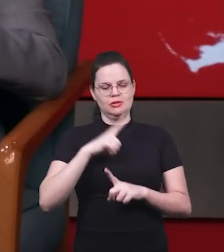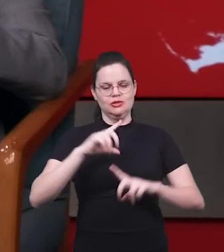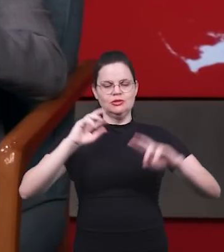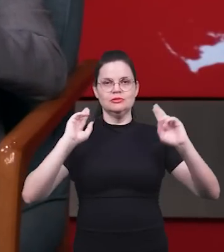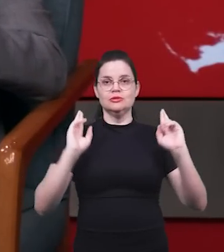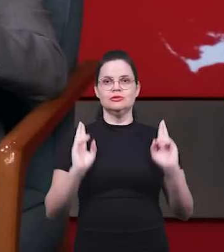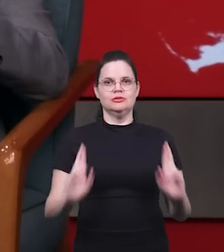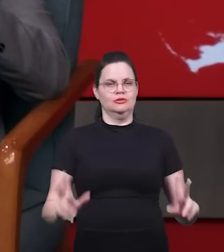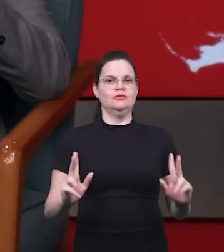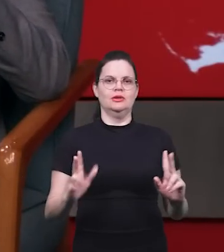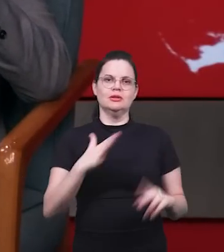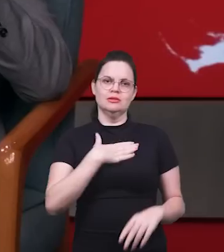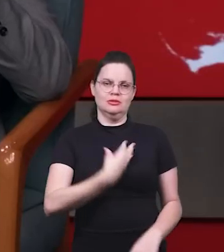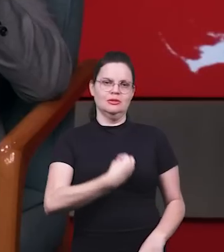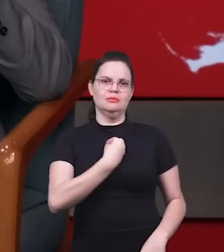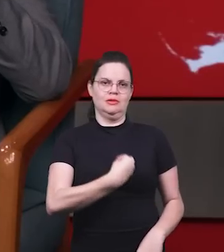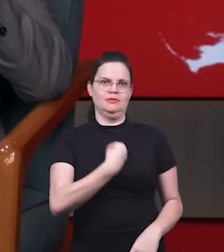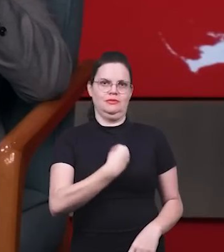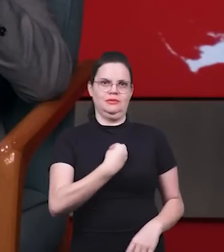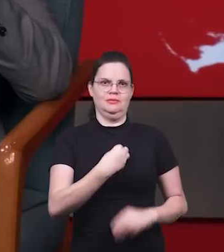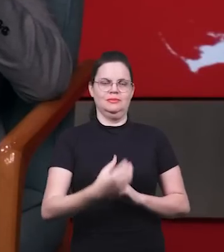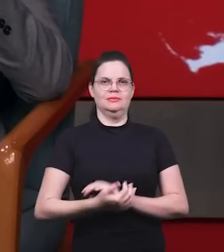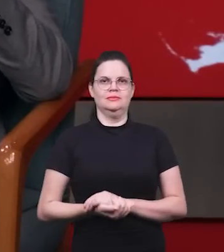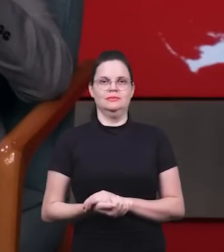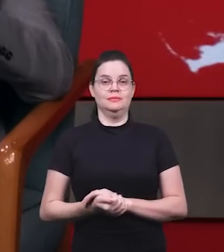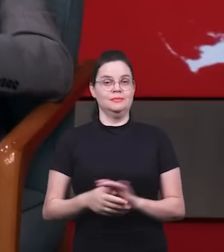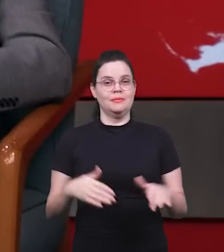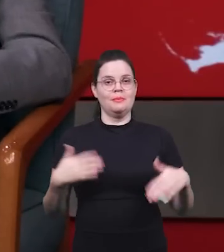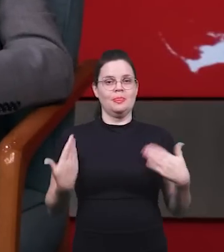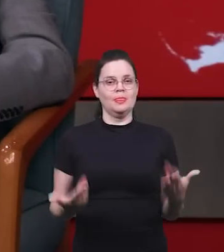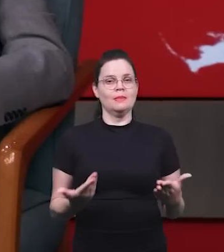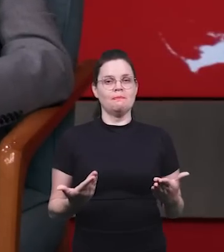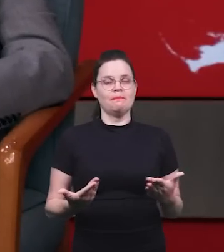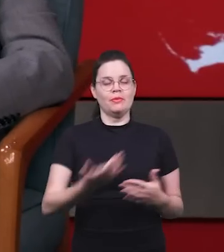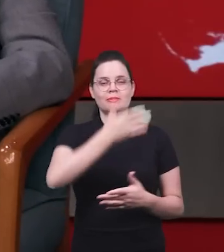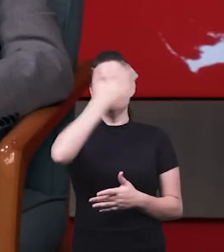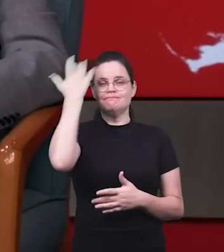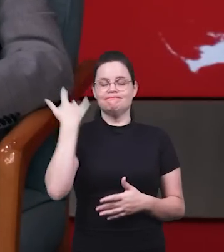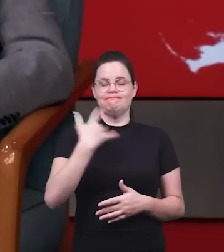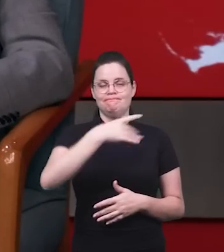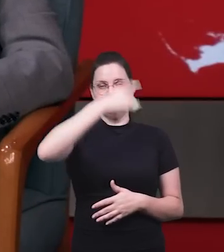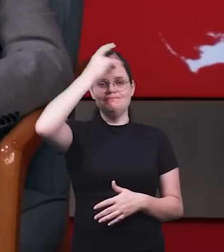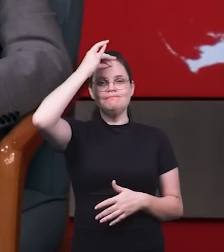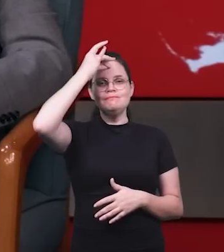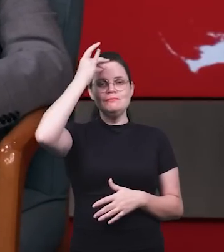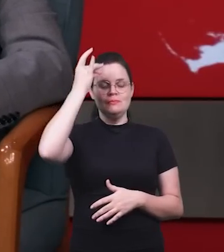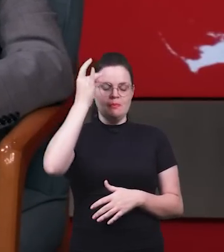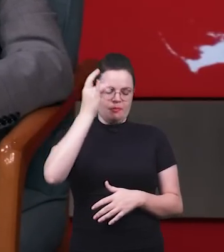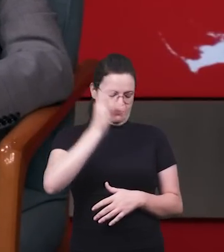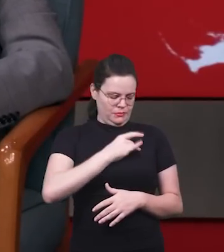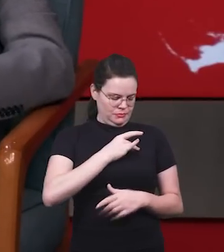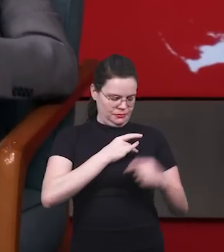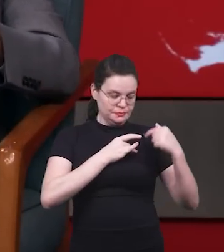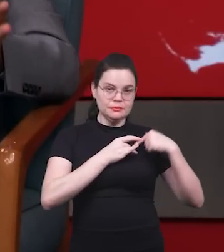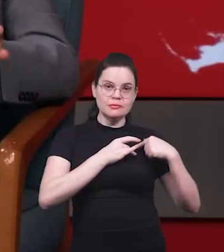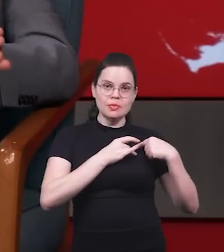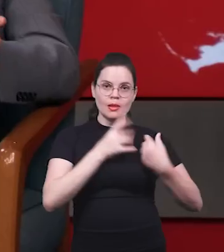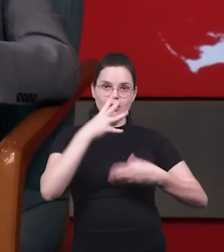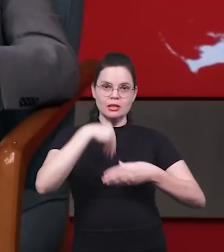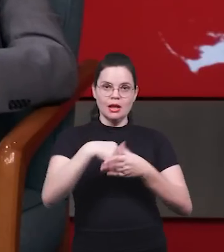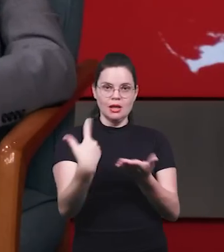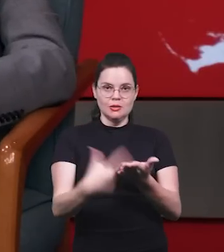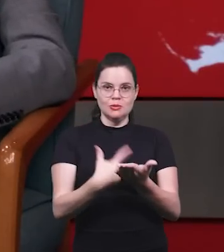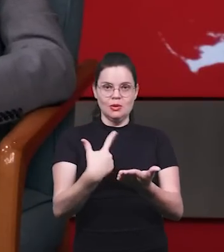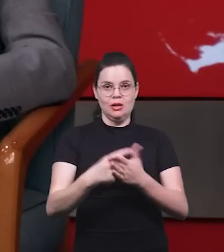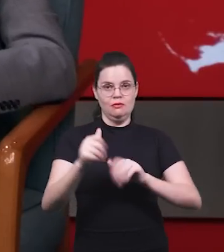uma coisa diferente na minha vida ali. Então, meus irmãos, o batismo com o Espírito Santo, descrito no